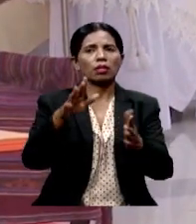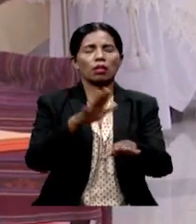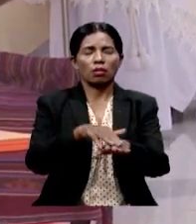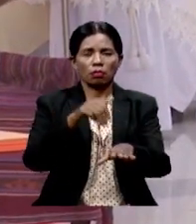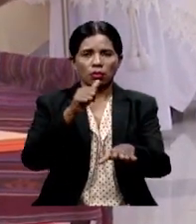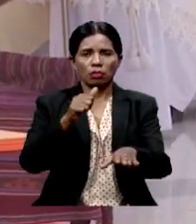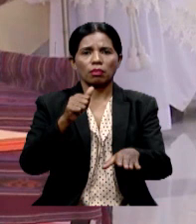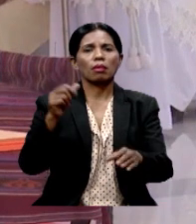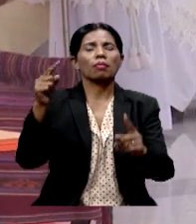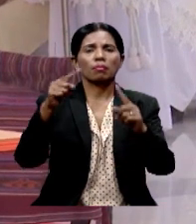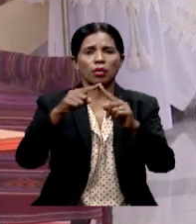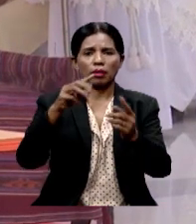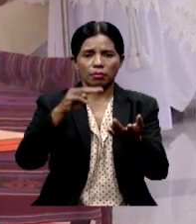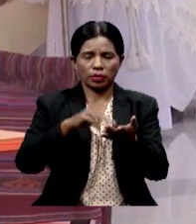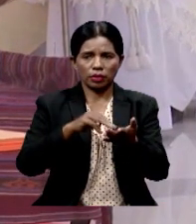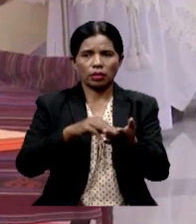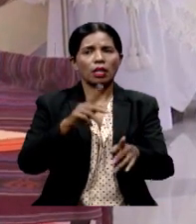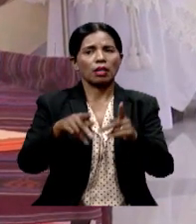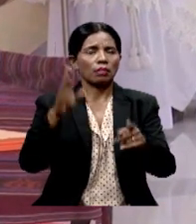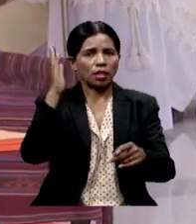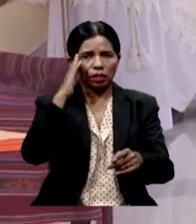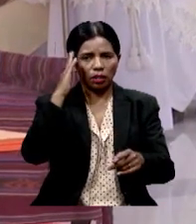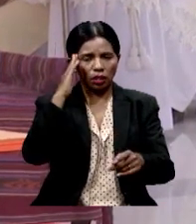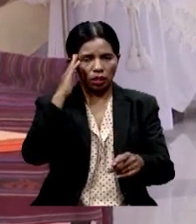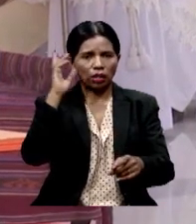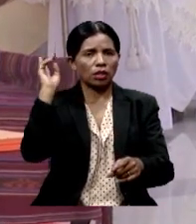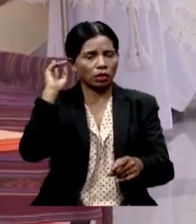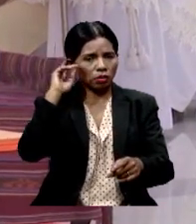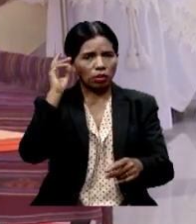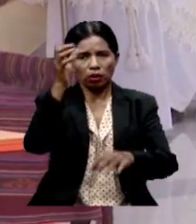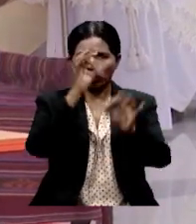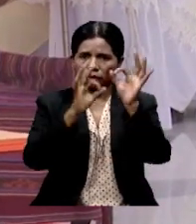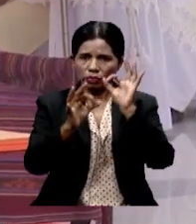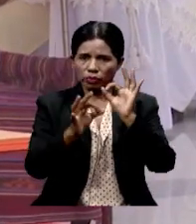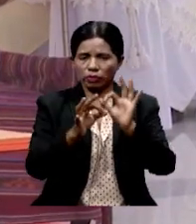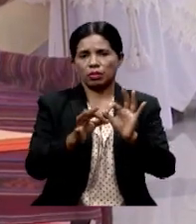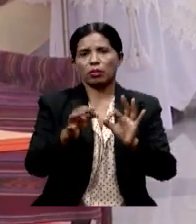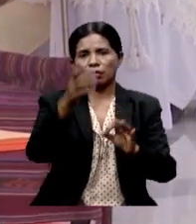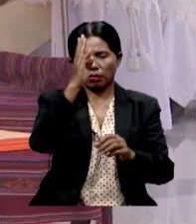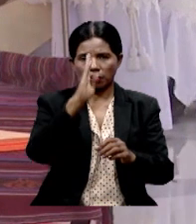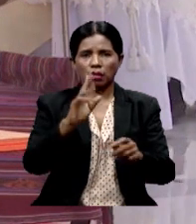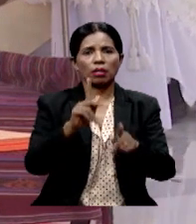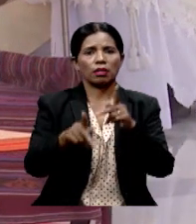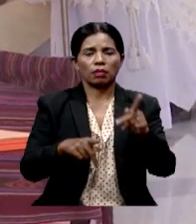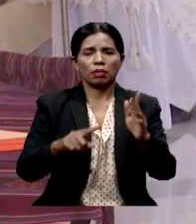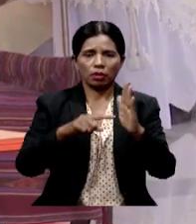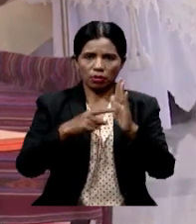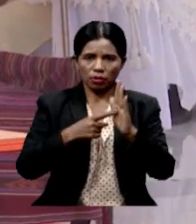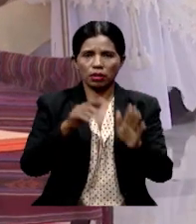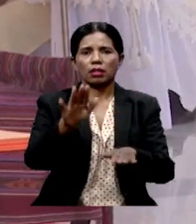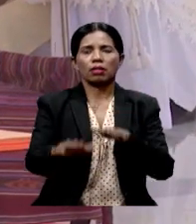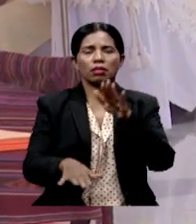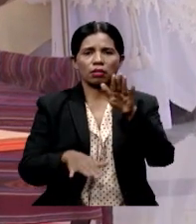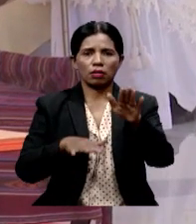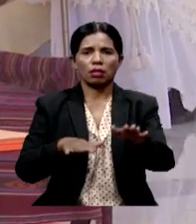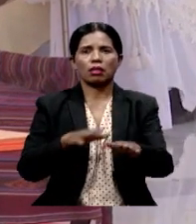ida. No enhira é mahatene rona, no obedece maroma. É mahu lao ia